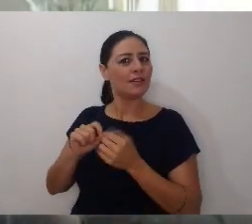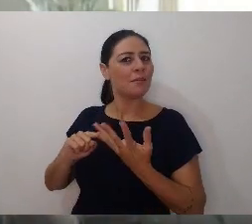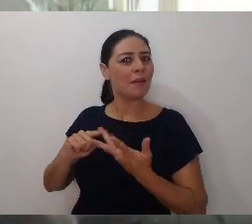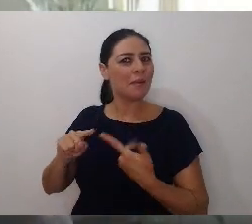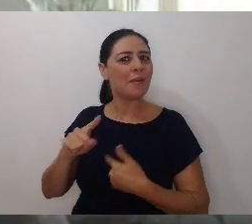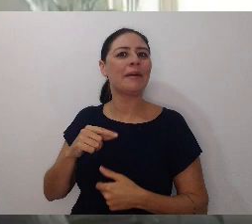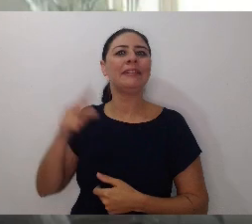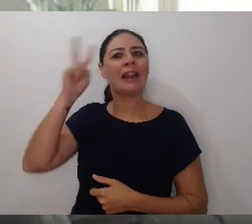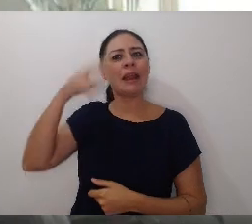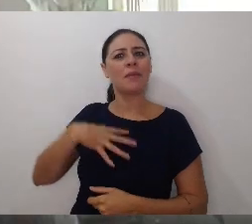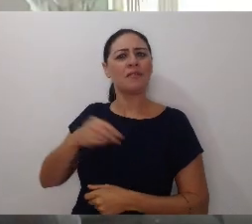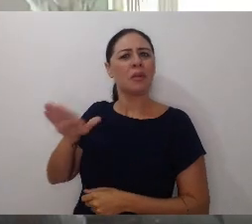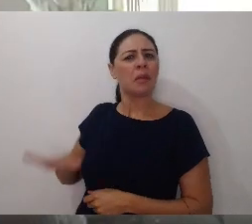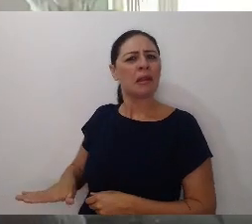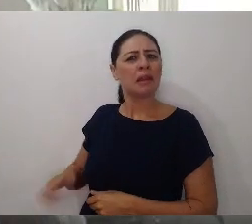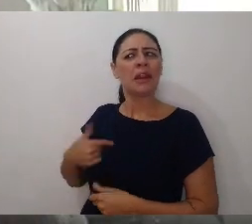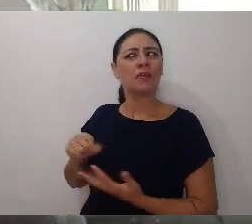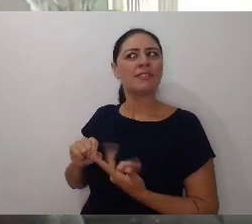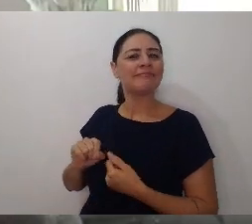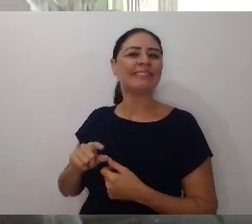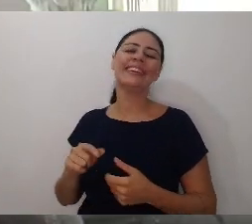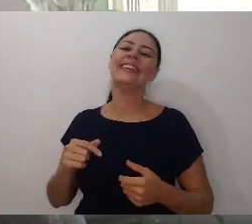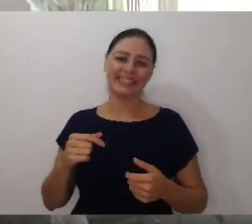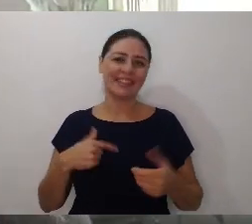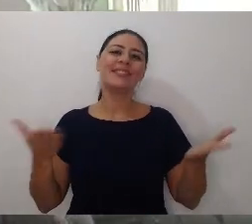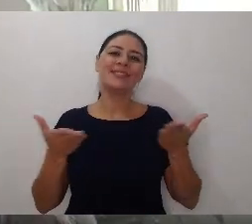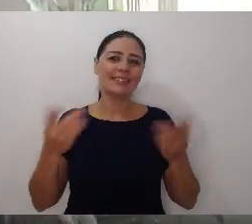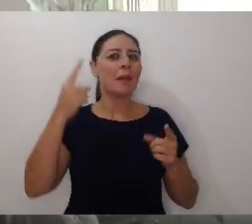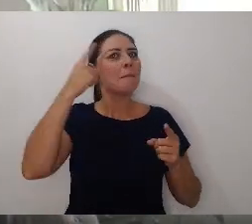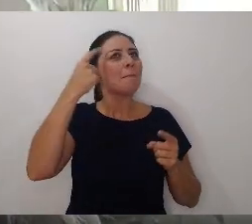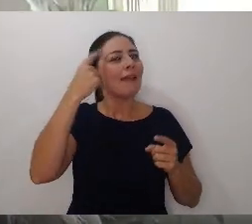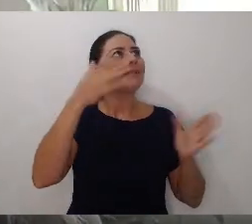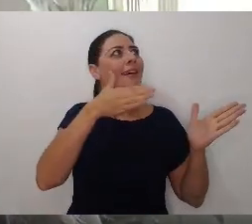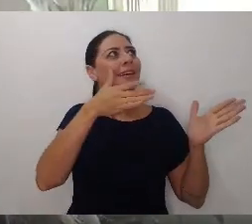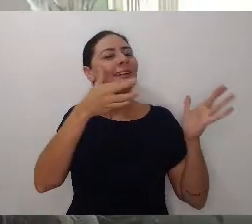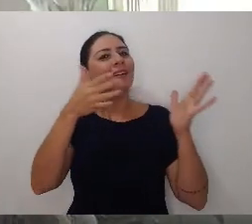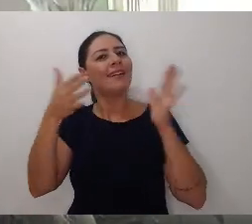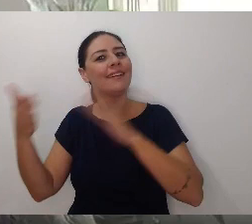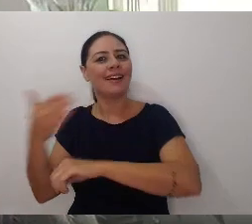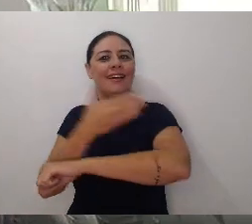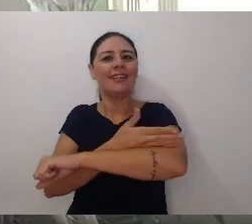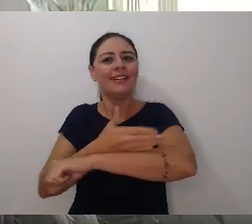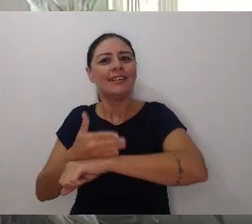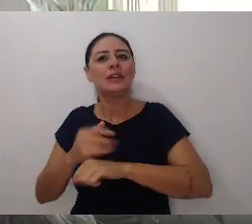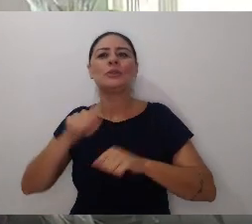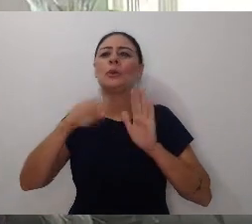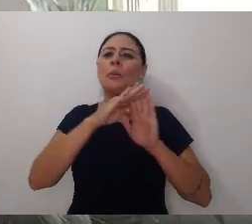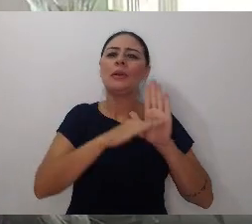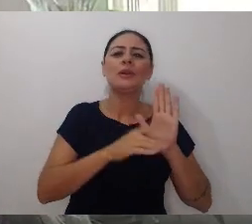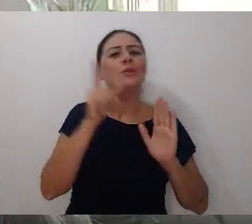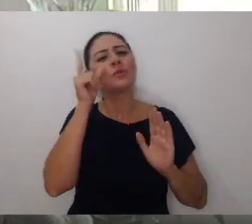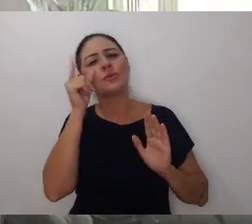que somos e que fomos, quando pequenininhos, os nossos filhos, e olhando assim toda a questão, a trajetória que a doutora